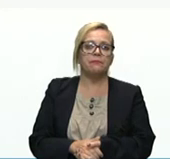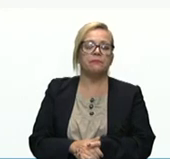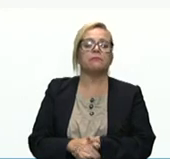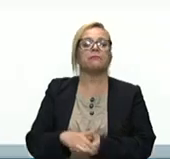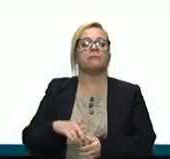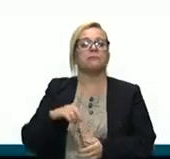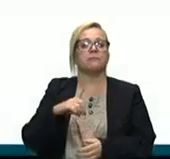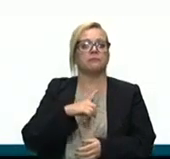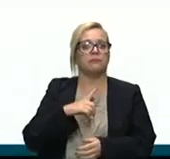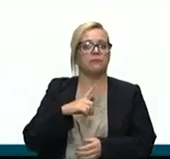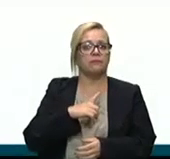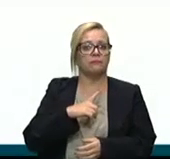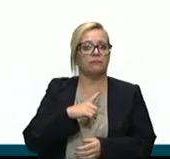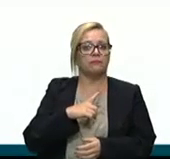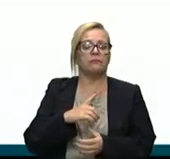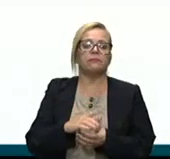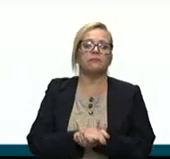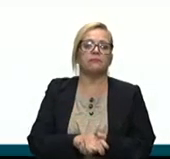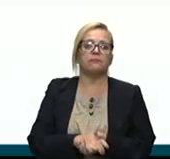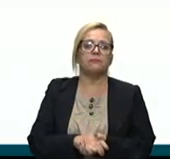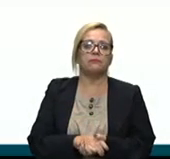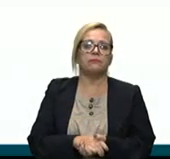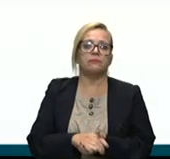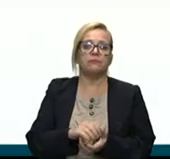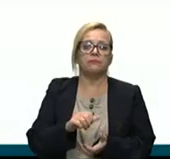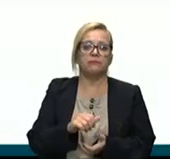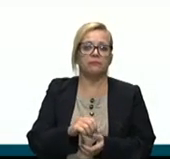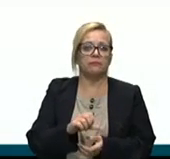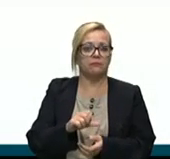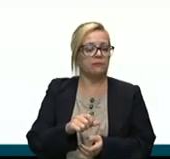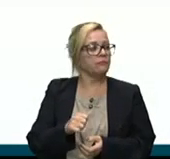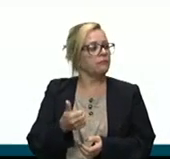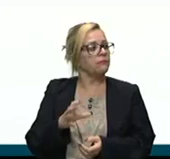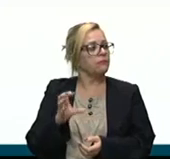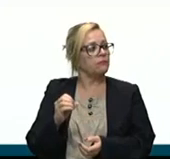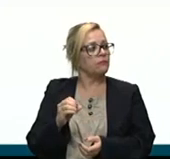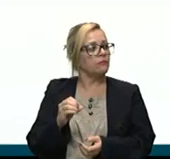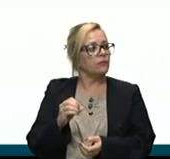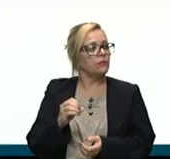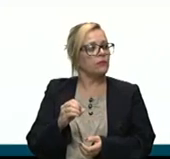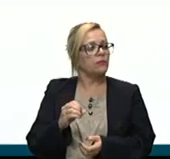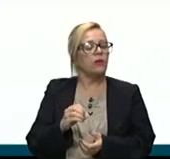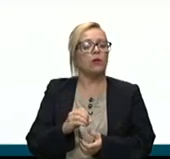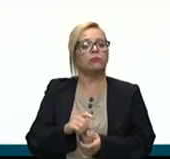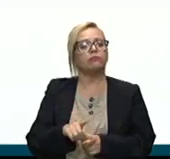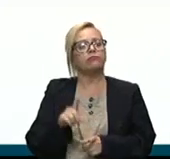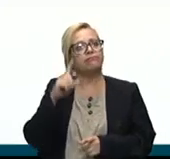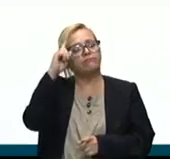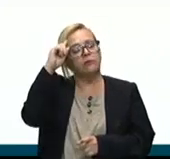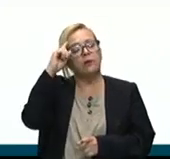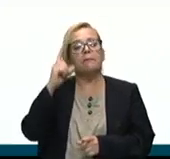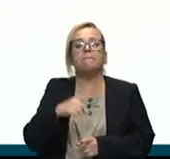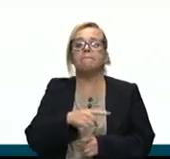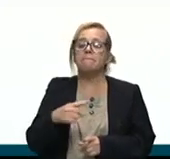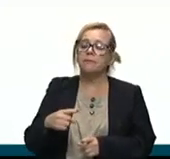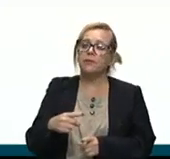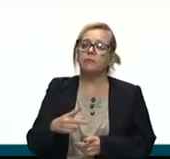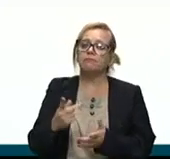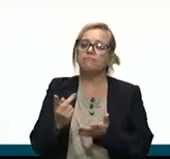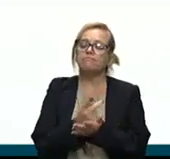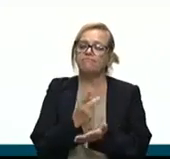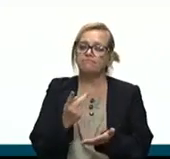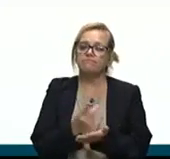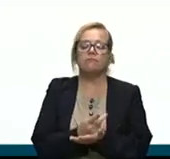nós temos esse 10, que é a nossa estimativa, menos a margem de erro, e o